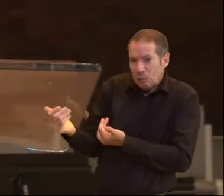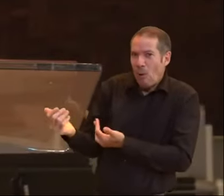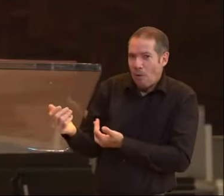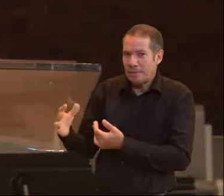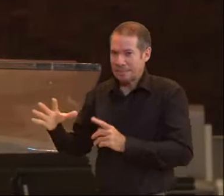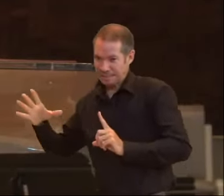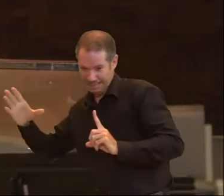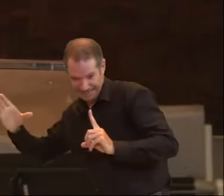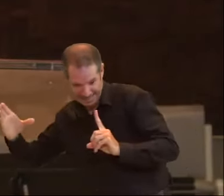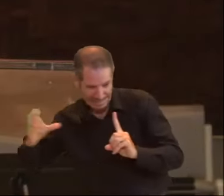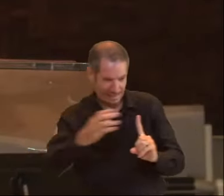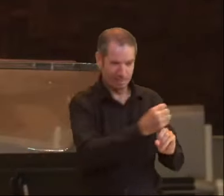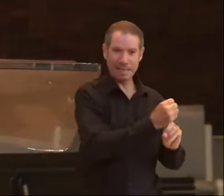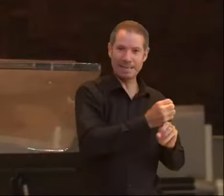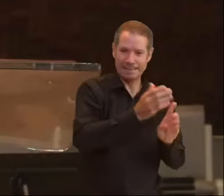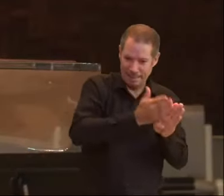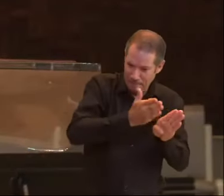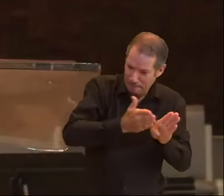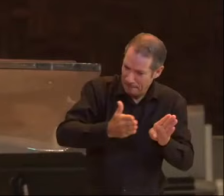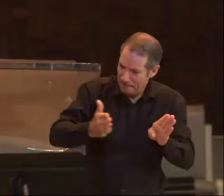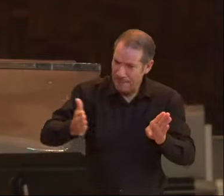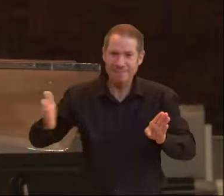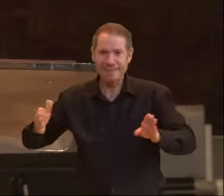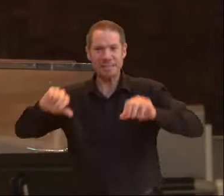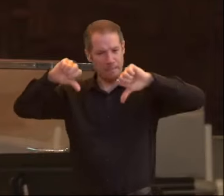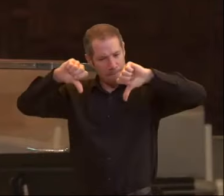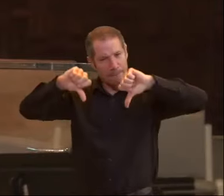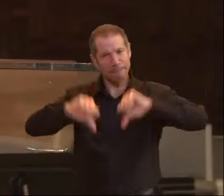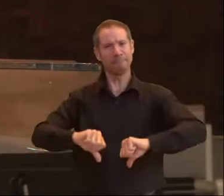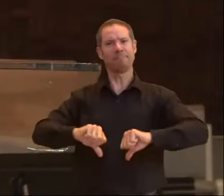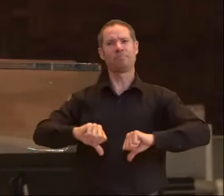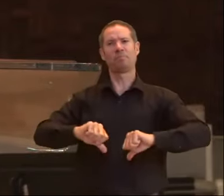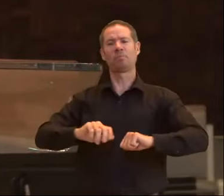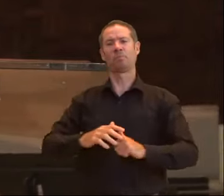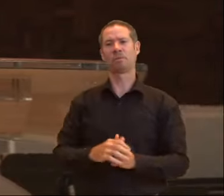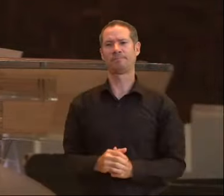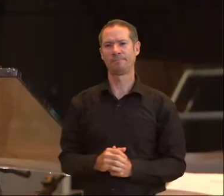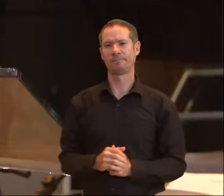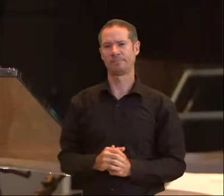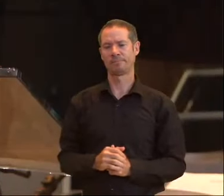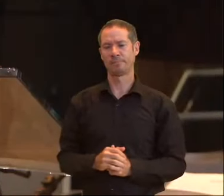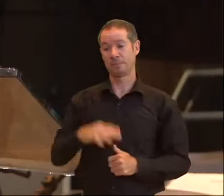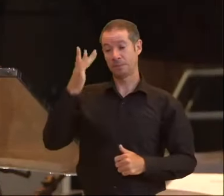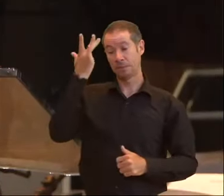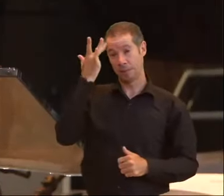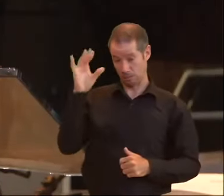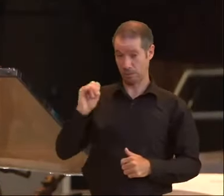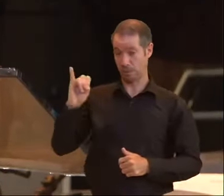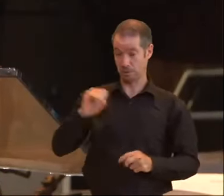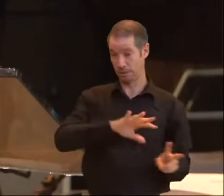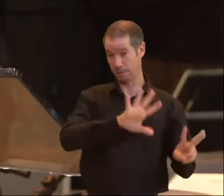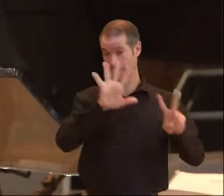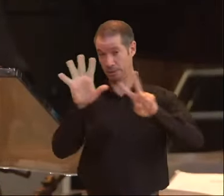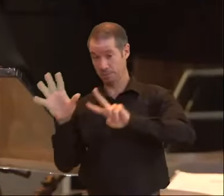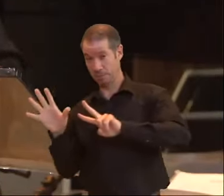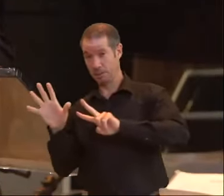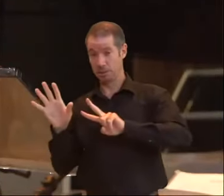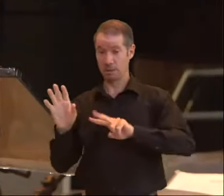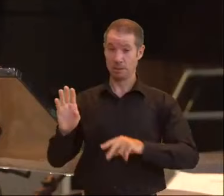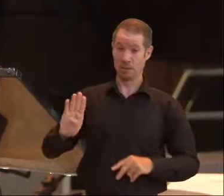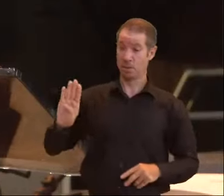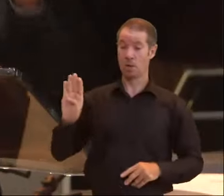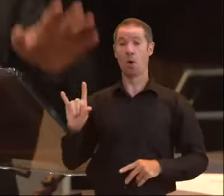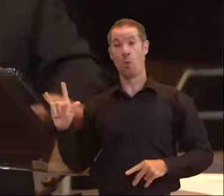preparem, porque daqui para frente, irmãos, as coisas vão piorar. Não sei se foi essa semana a Bolívia que